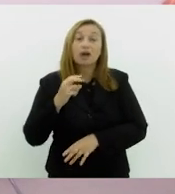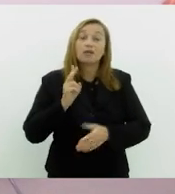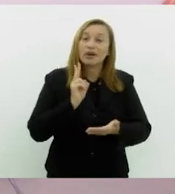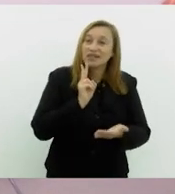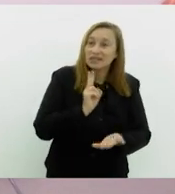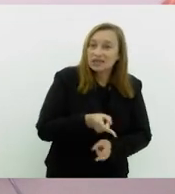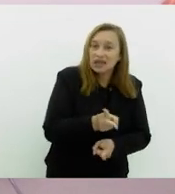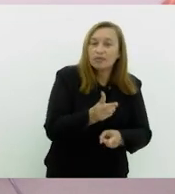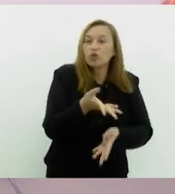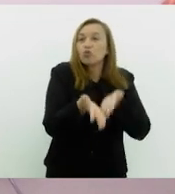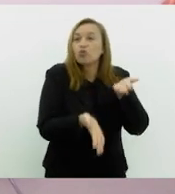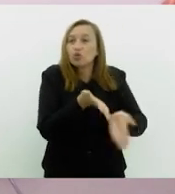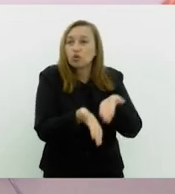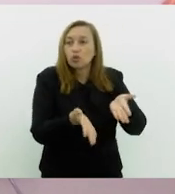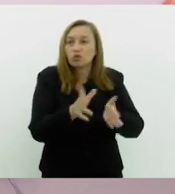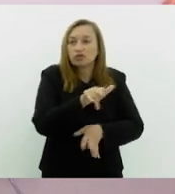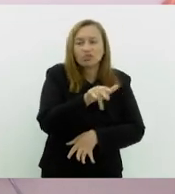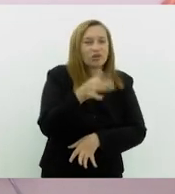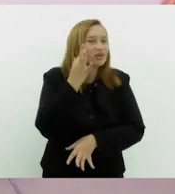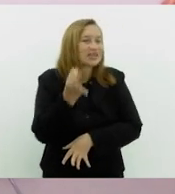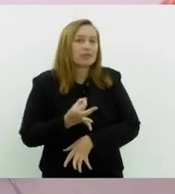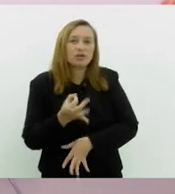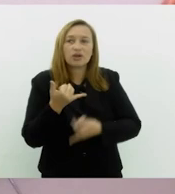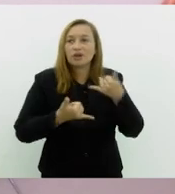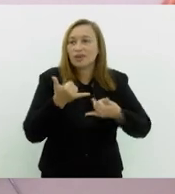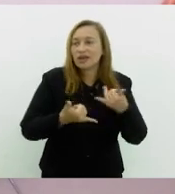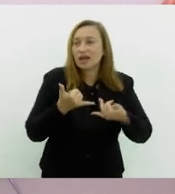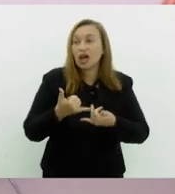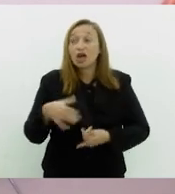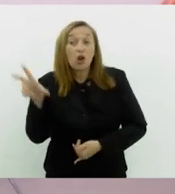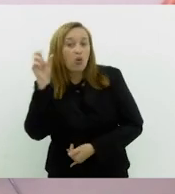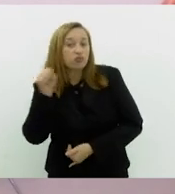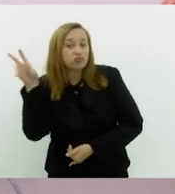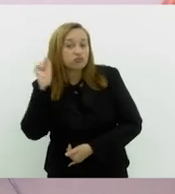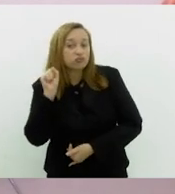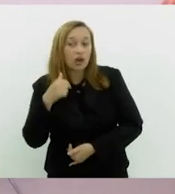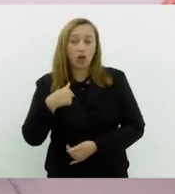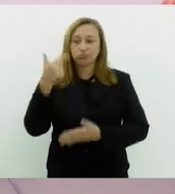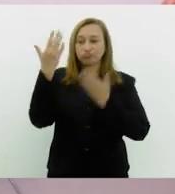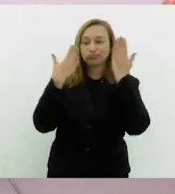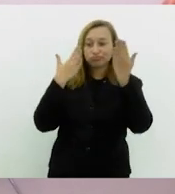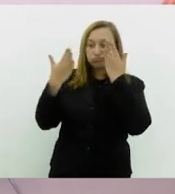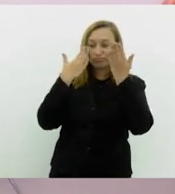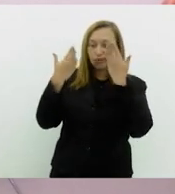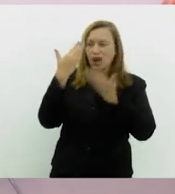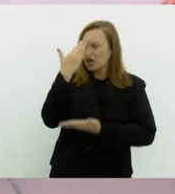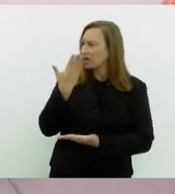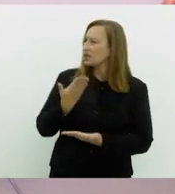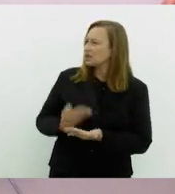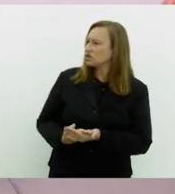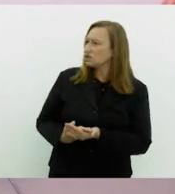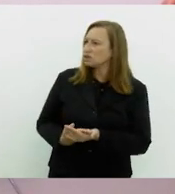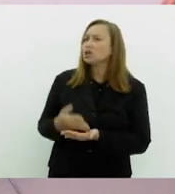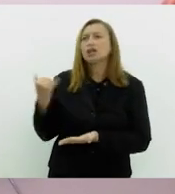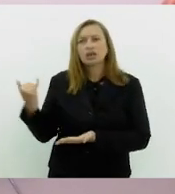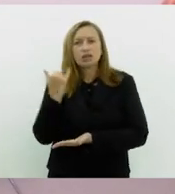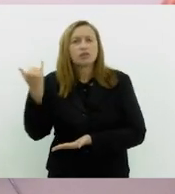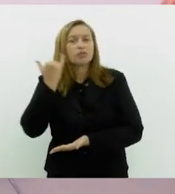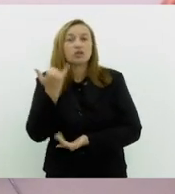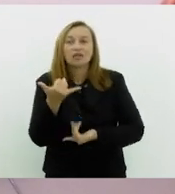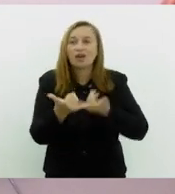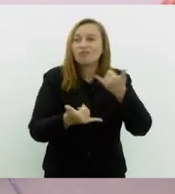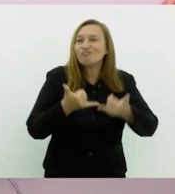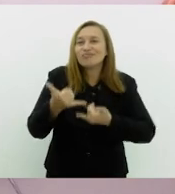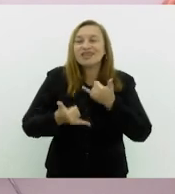irmãos e ela falou que ela não sabia o que é brincar. Logo pra, e eu ouvi aquilo enquanto psicóloga, né, e acreditando que o quão importante é o brincar